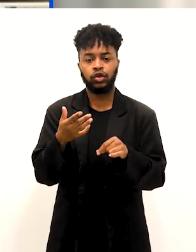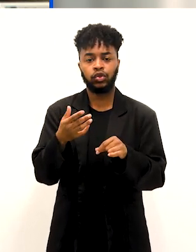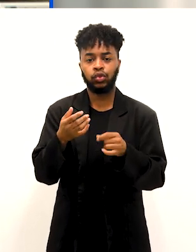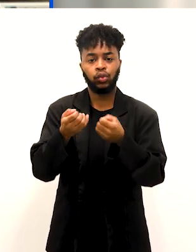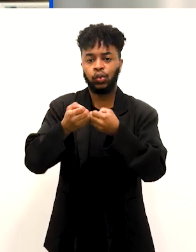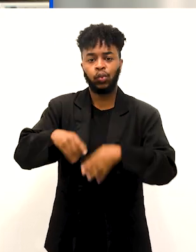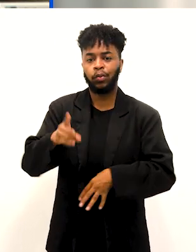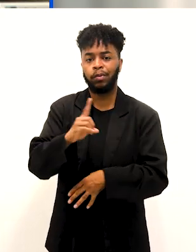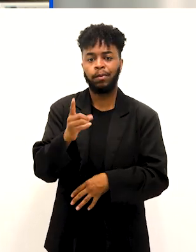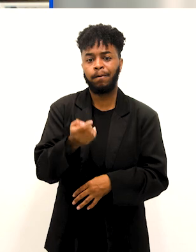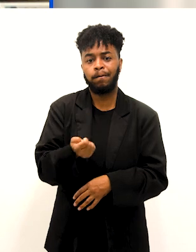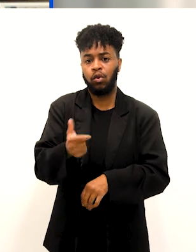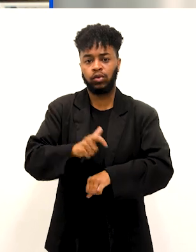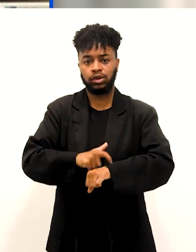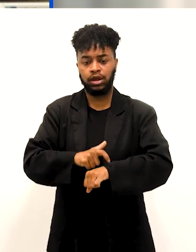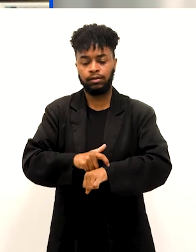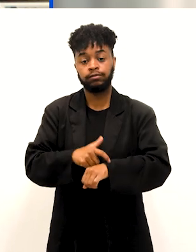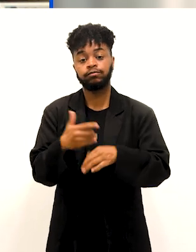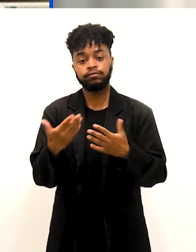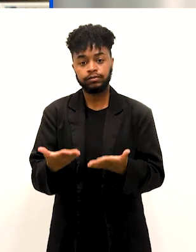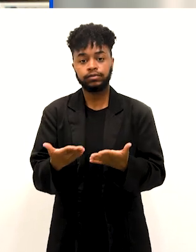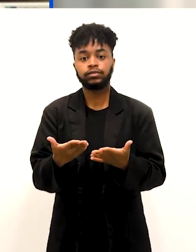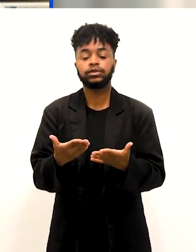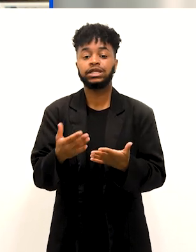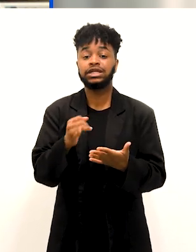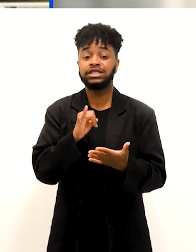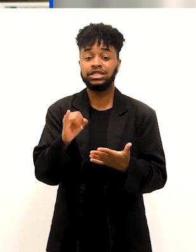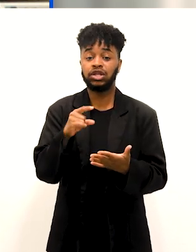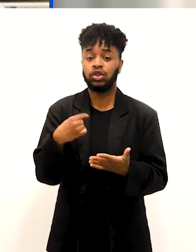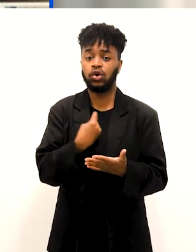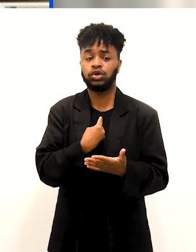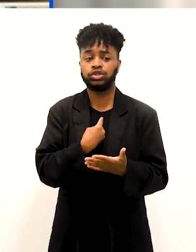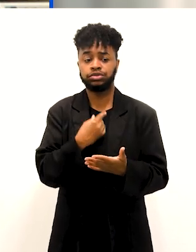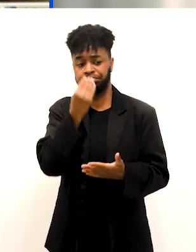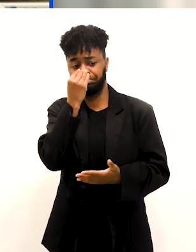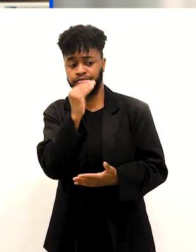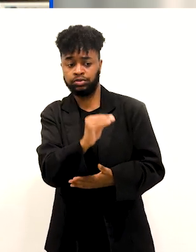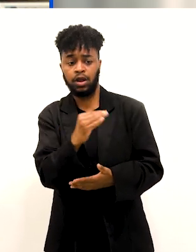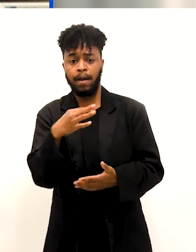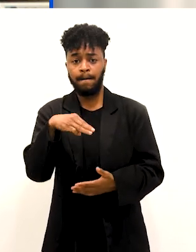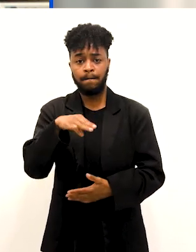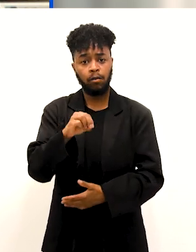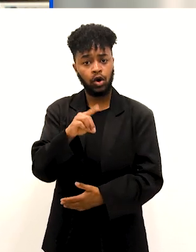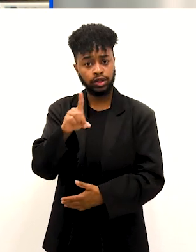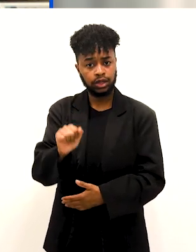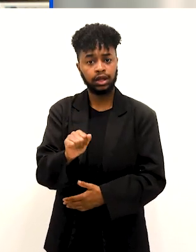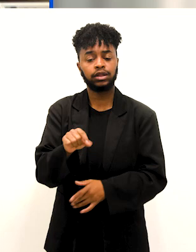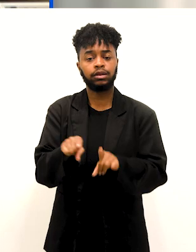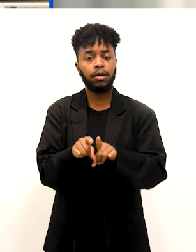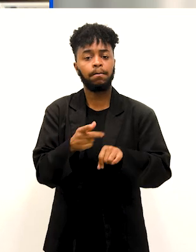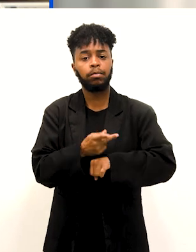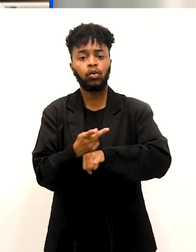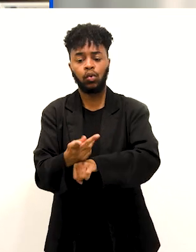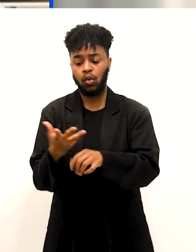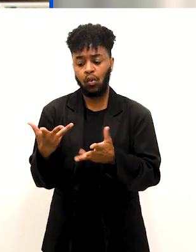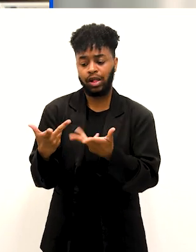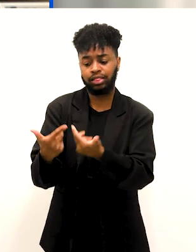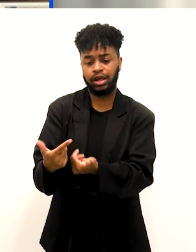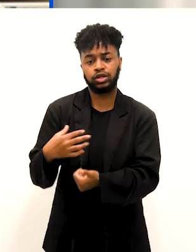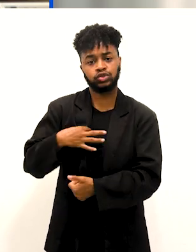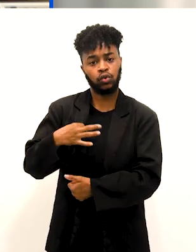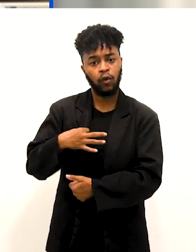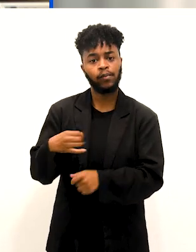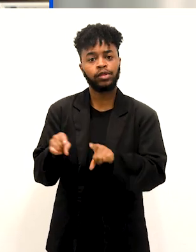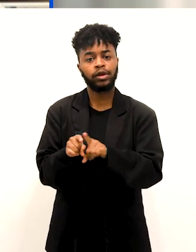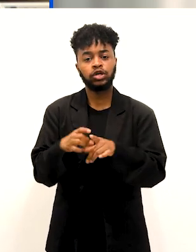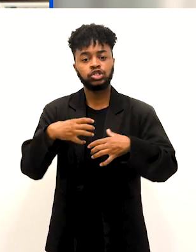as roupas são pouco duráveis, né? Então, quando a gente abre mão de aspectos de modismos, a gente vai procurar produtos, qualidade de tecido, formas